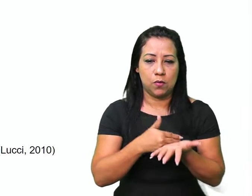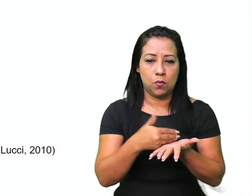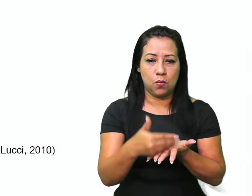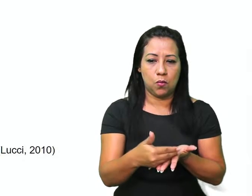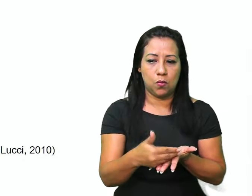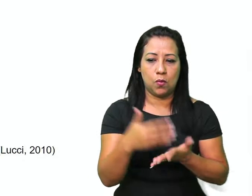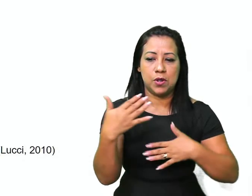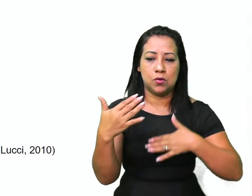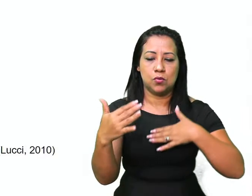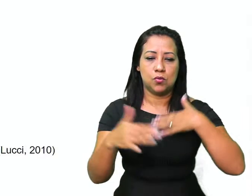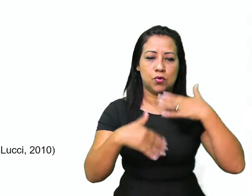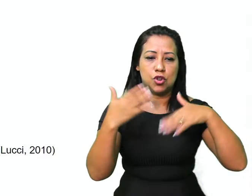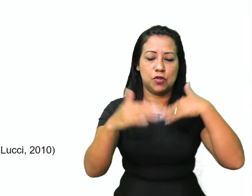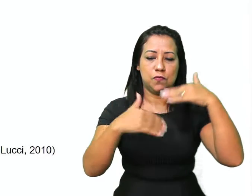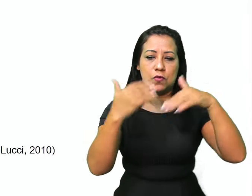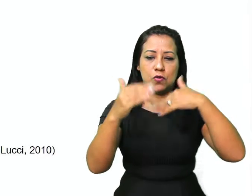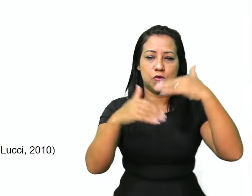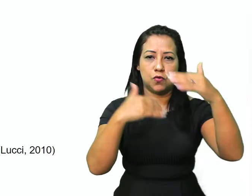desenvolvimento urbano.